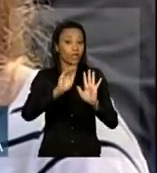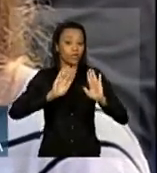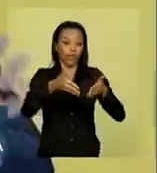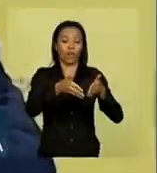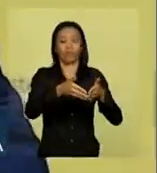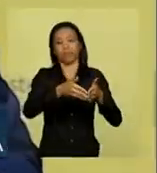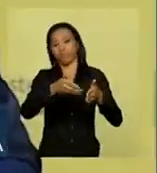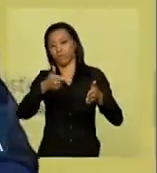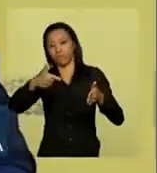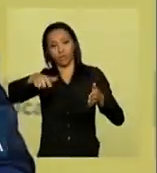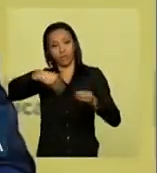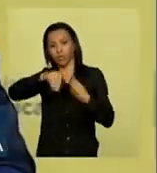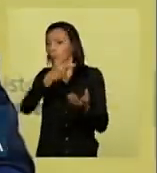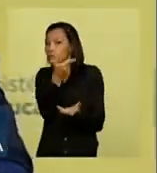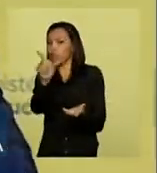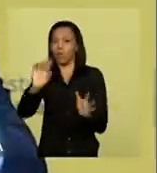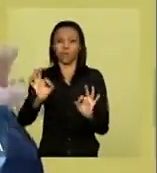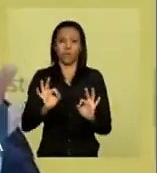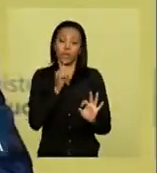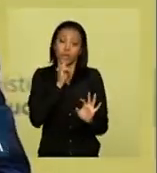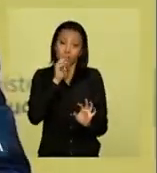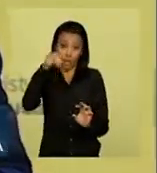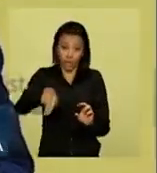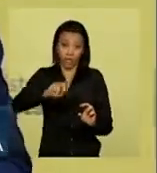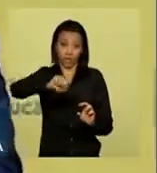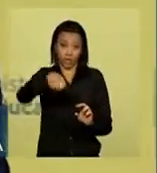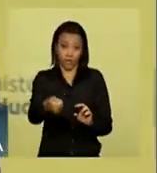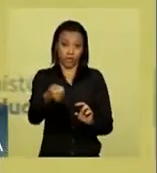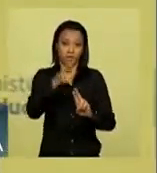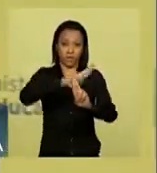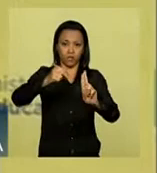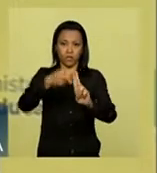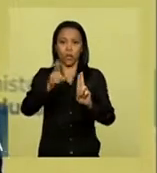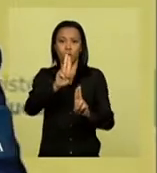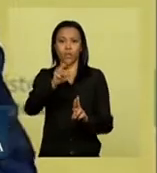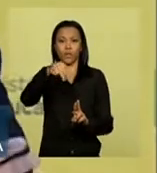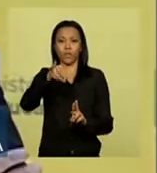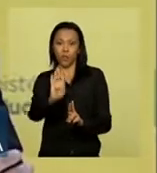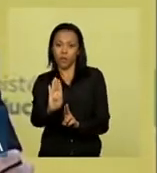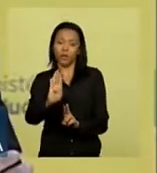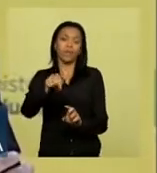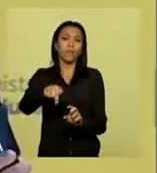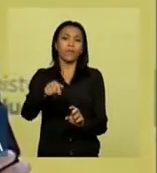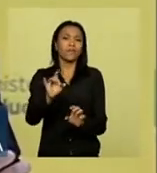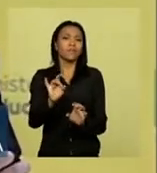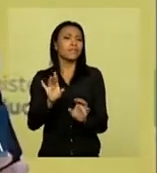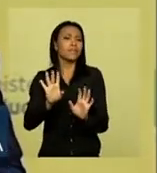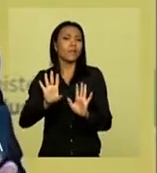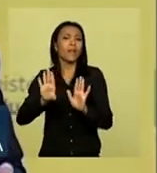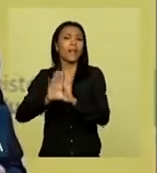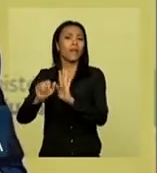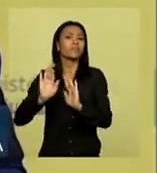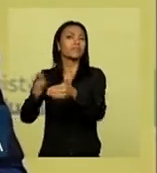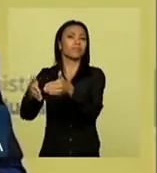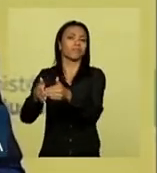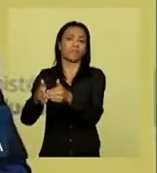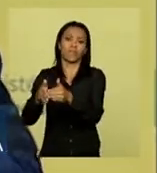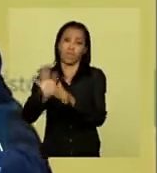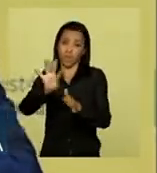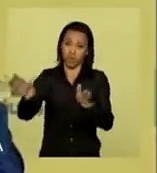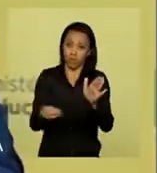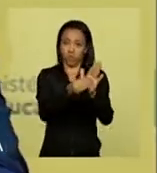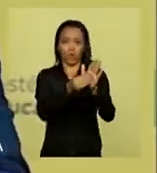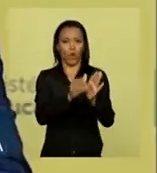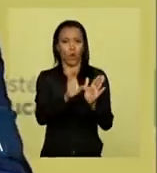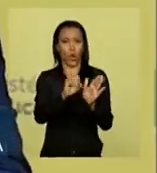de cotas algumas instituições ao NB que vocês vão receber tem um problema específico não conta como conta tu não conta não é assim